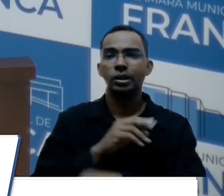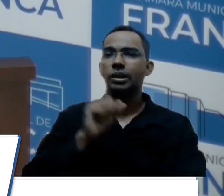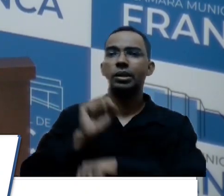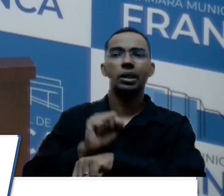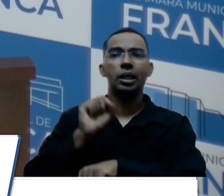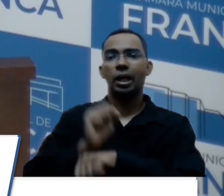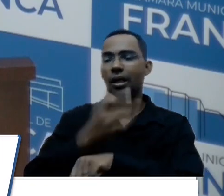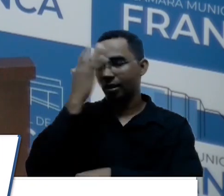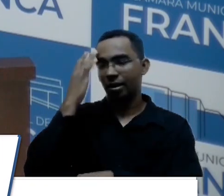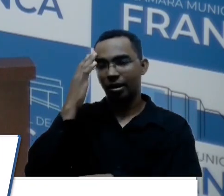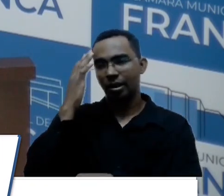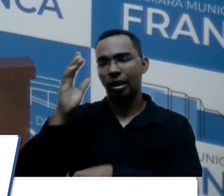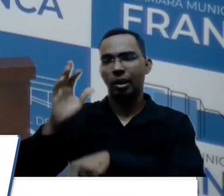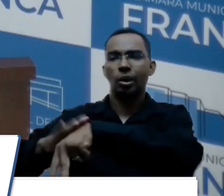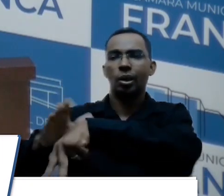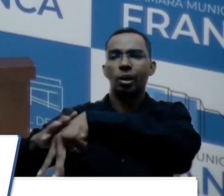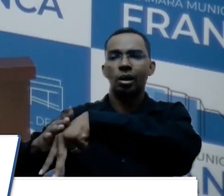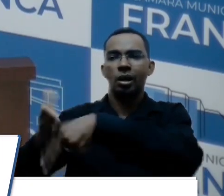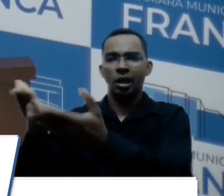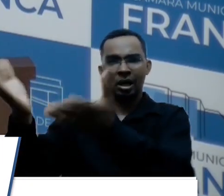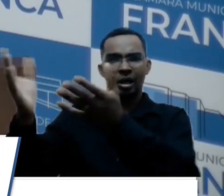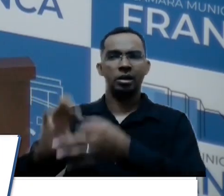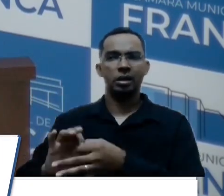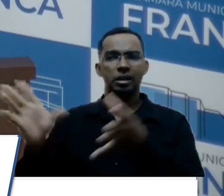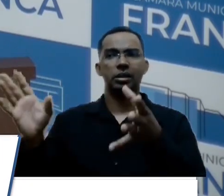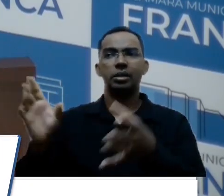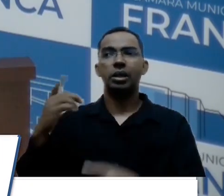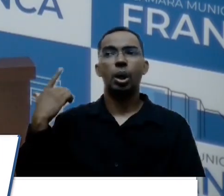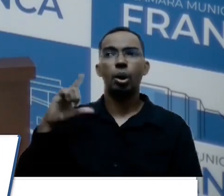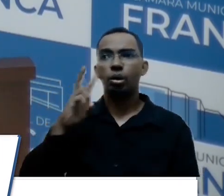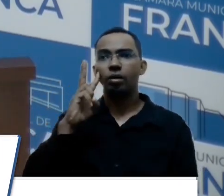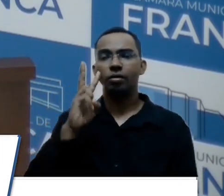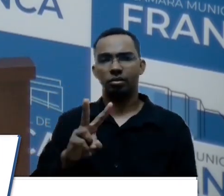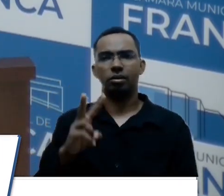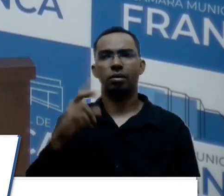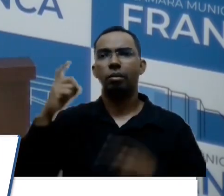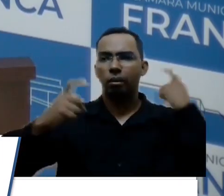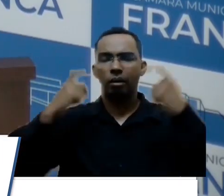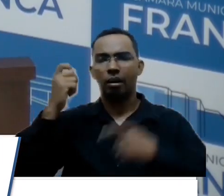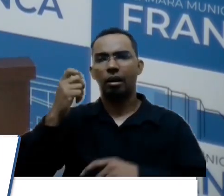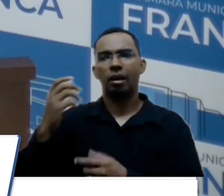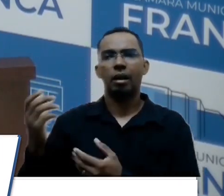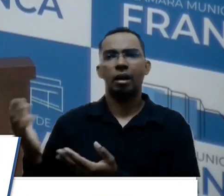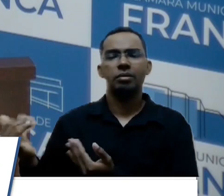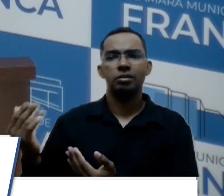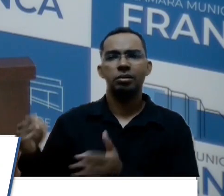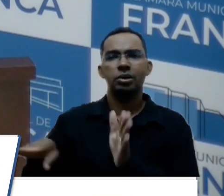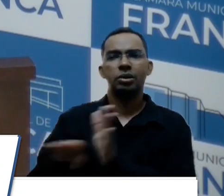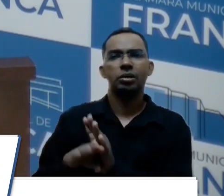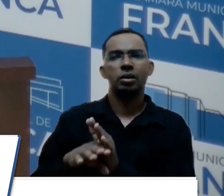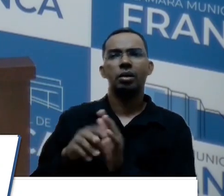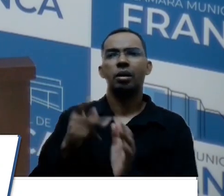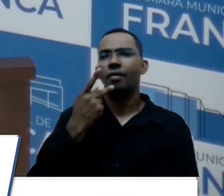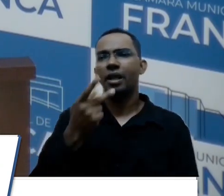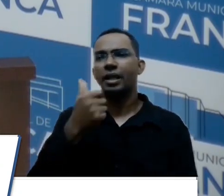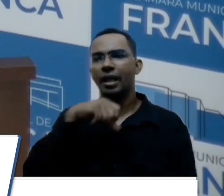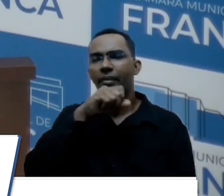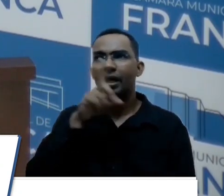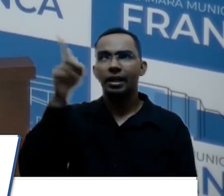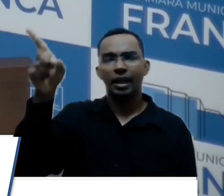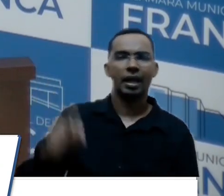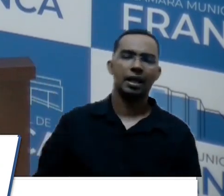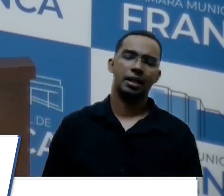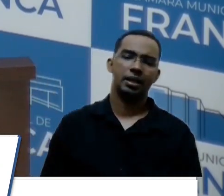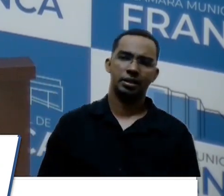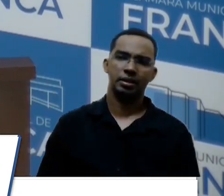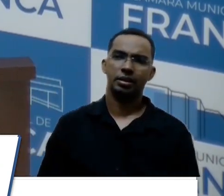na condição que nós vimos. A Lurdinha viu o desespero que uma moça chegou em mim, falando da mãe dela que estava lá